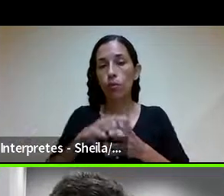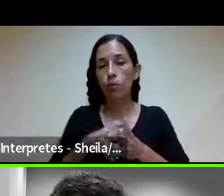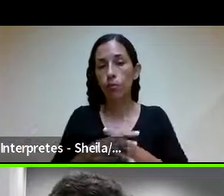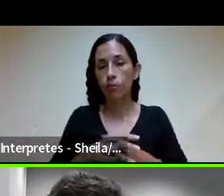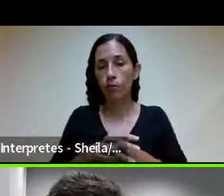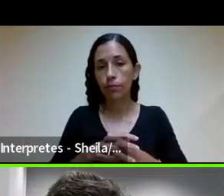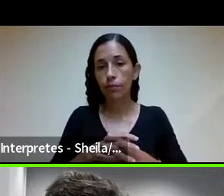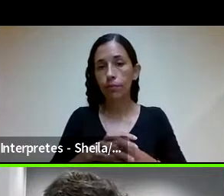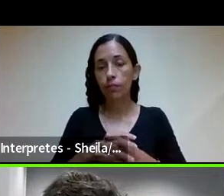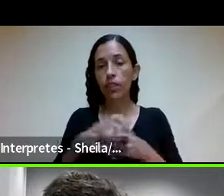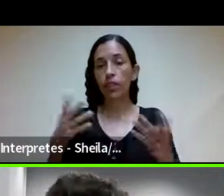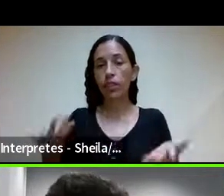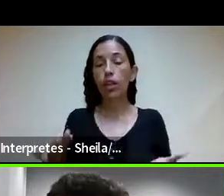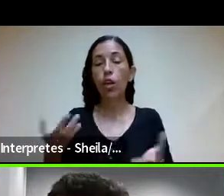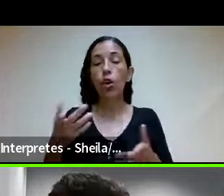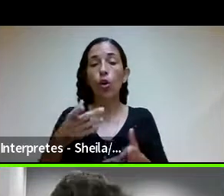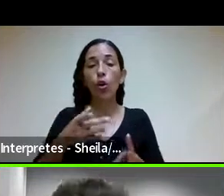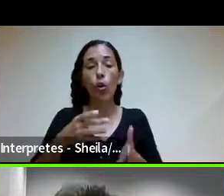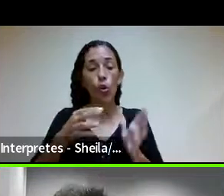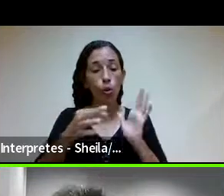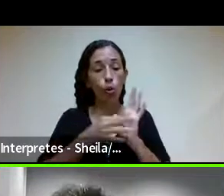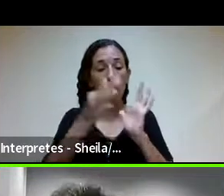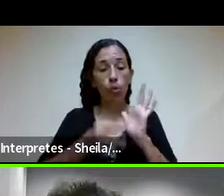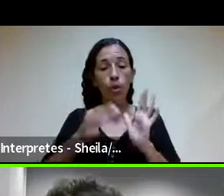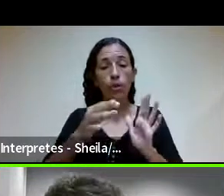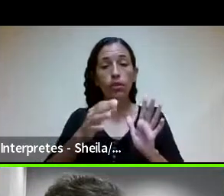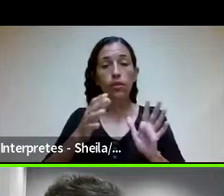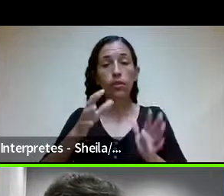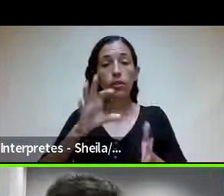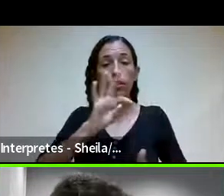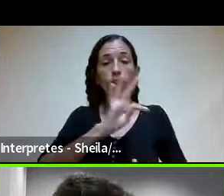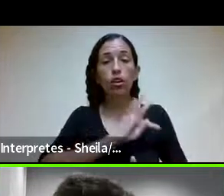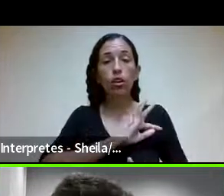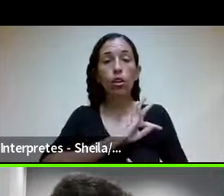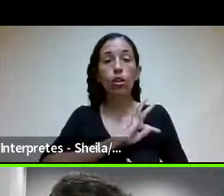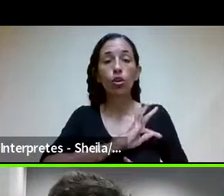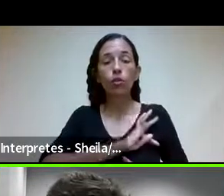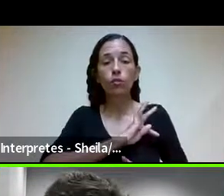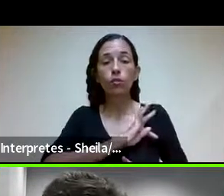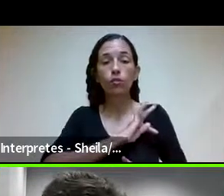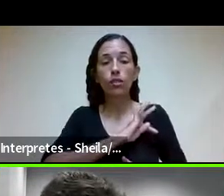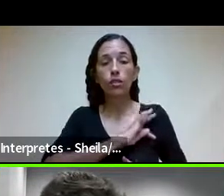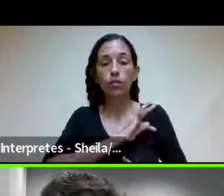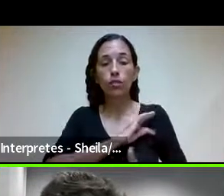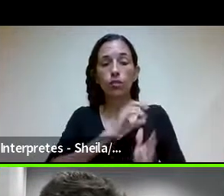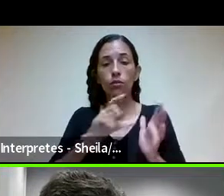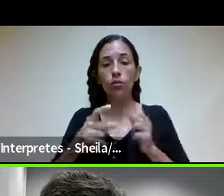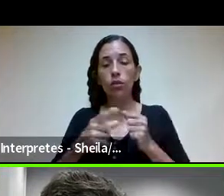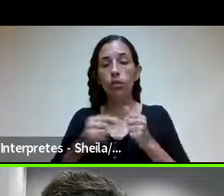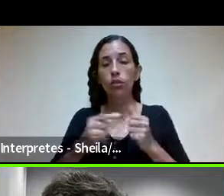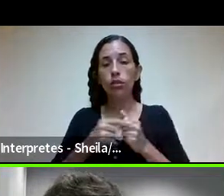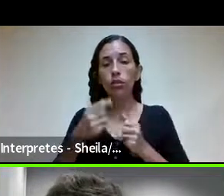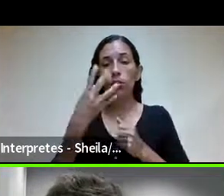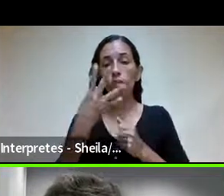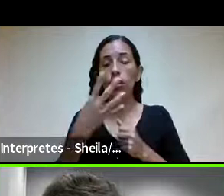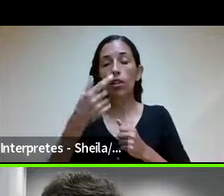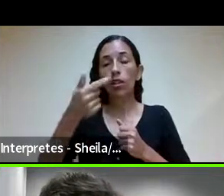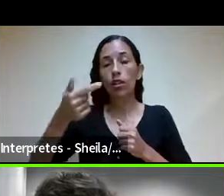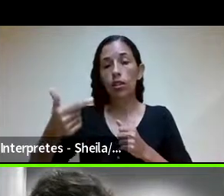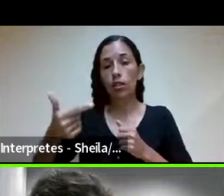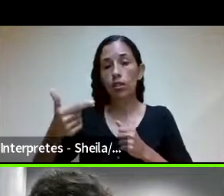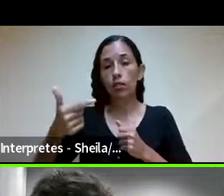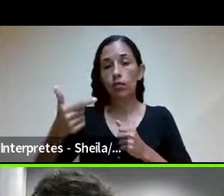Houve um parecer do órgão técnico que não observou justamente o artigo 42, favorável à aprovação das contas da